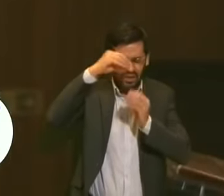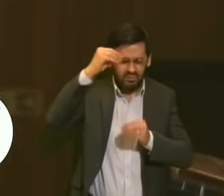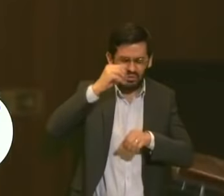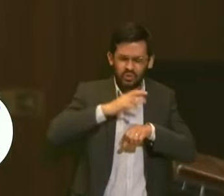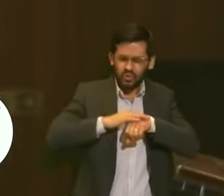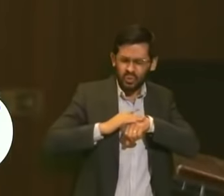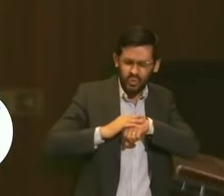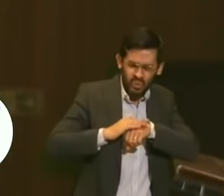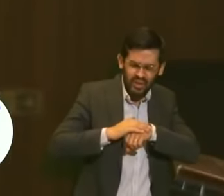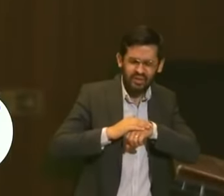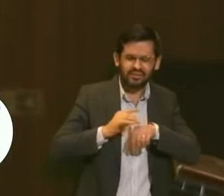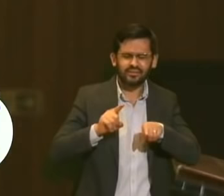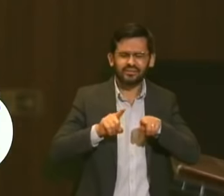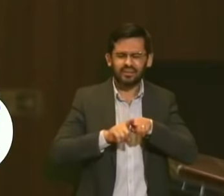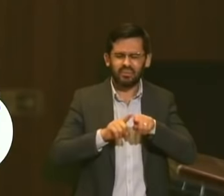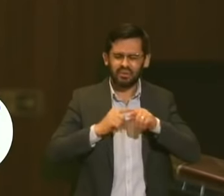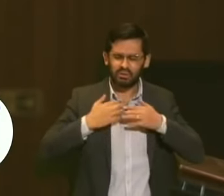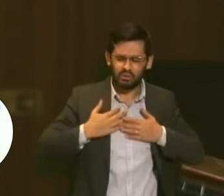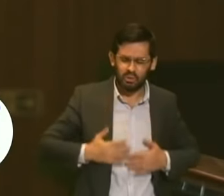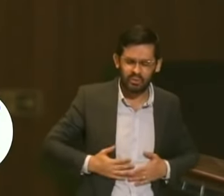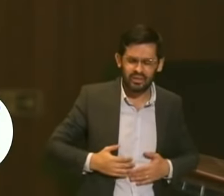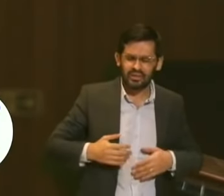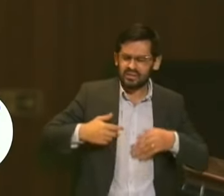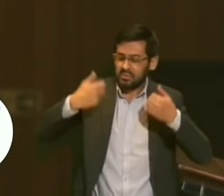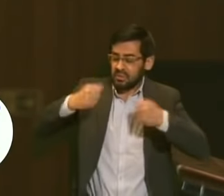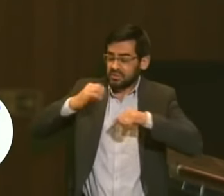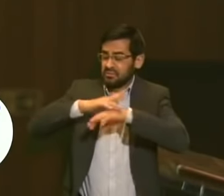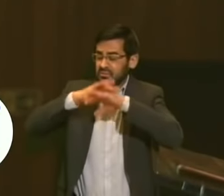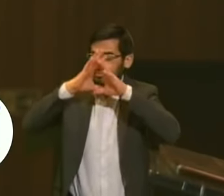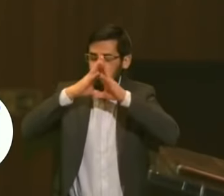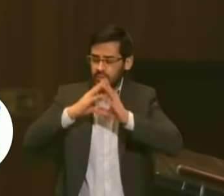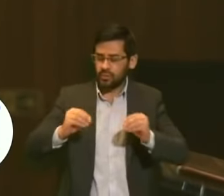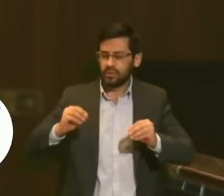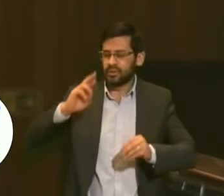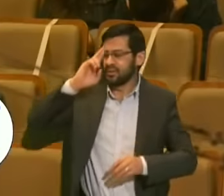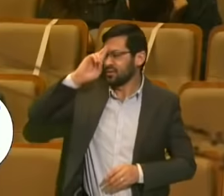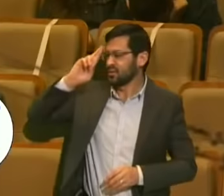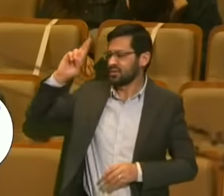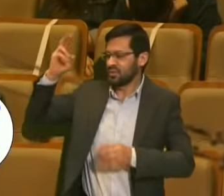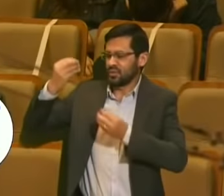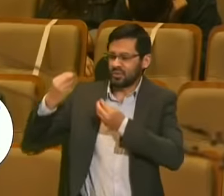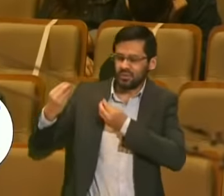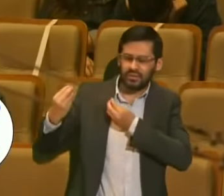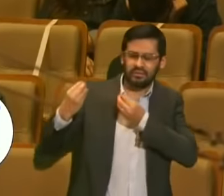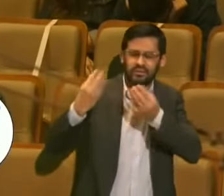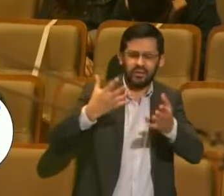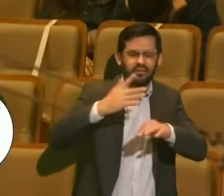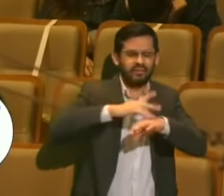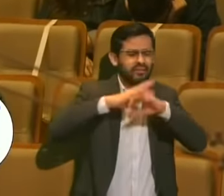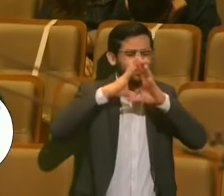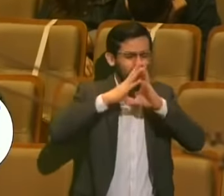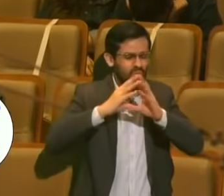quem sabe, doentes por fora, que precisam de cura, que o Senhor dê cura interior,